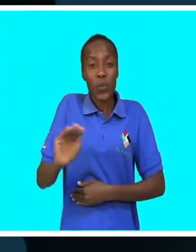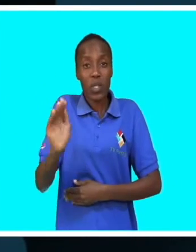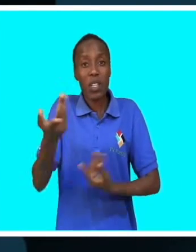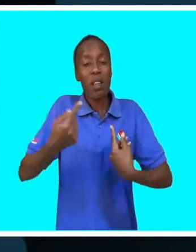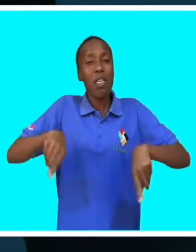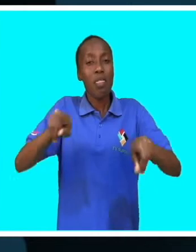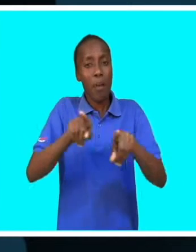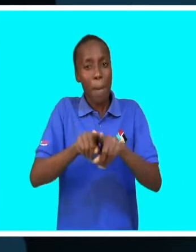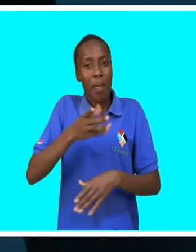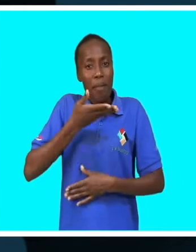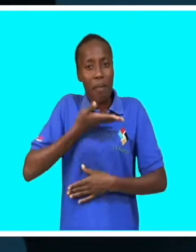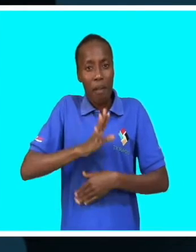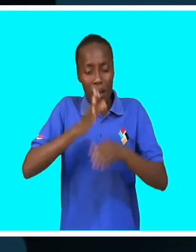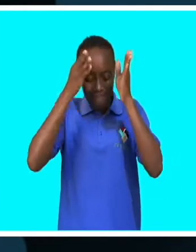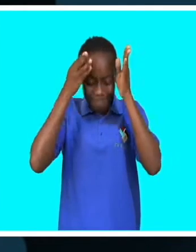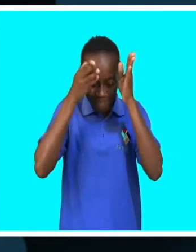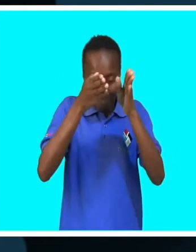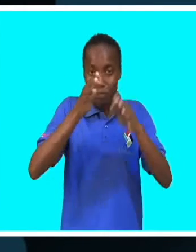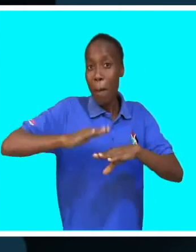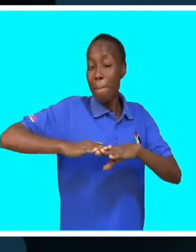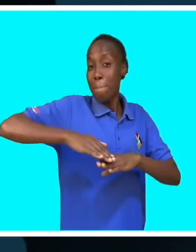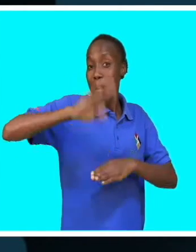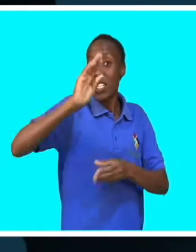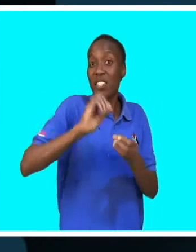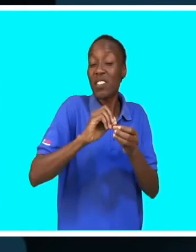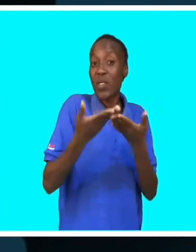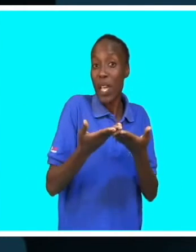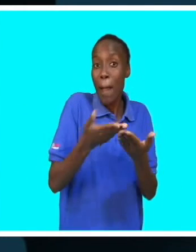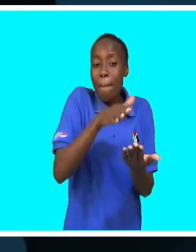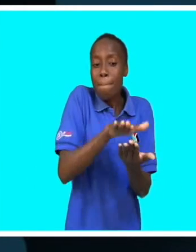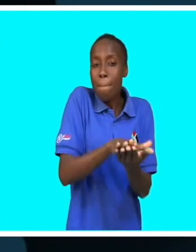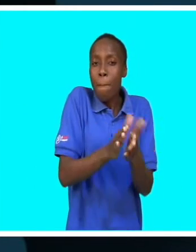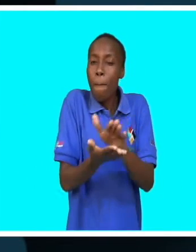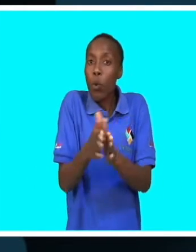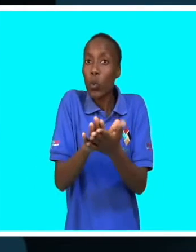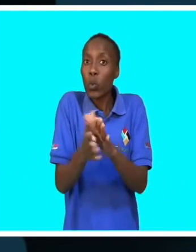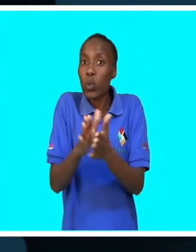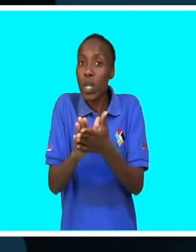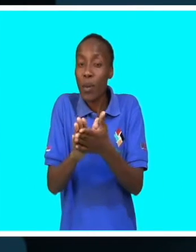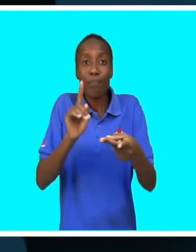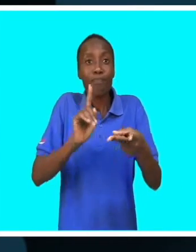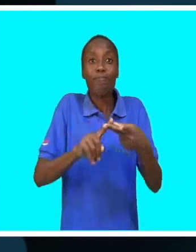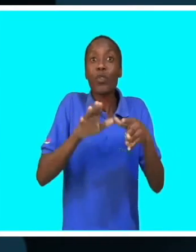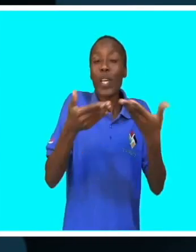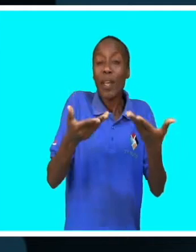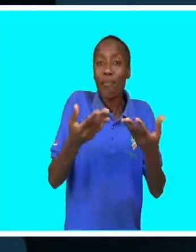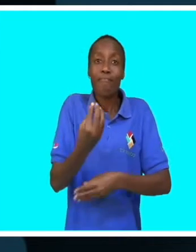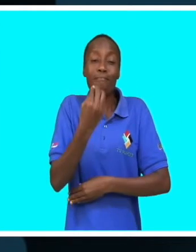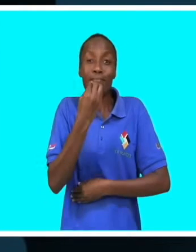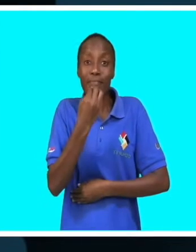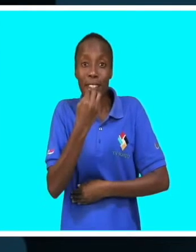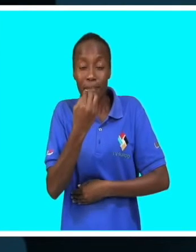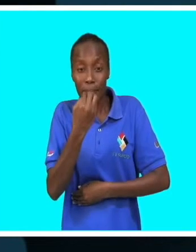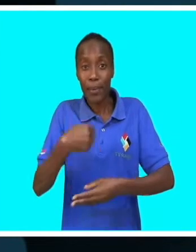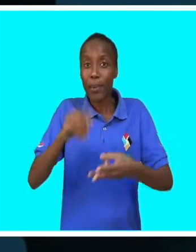Também iremos nos focalizar muito na produção, produção de alimentos,